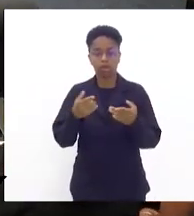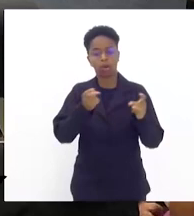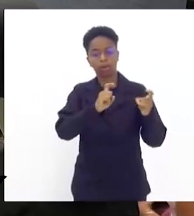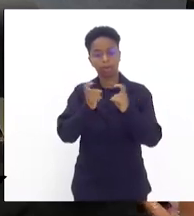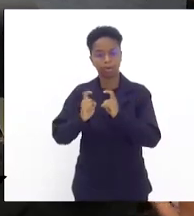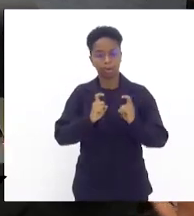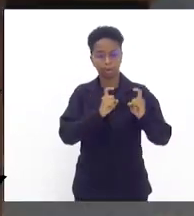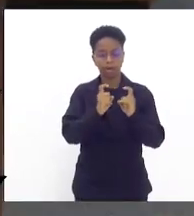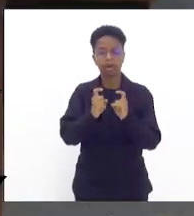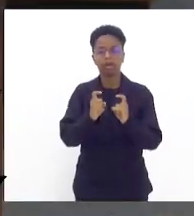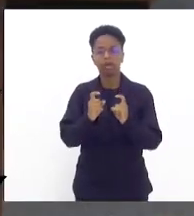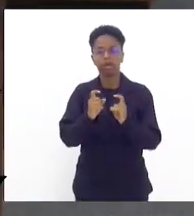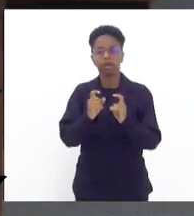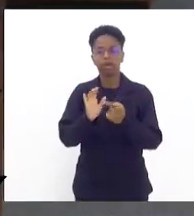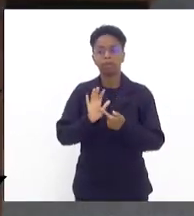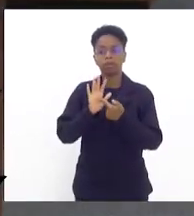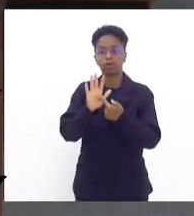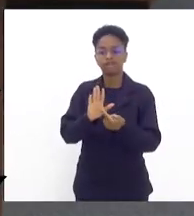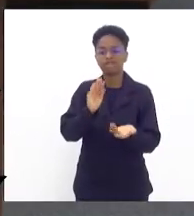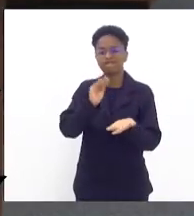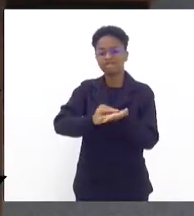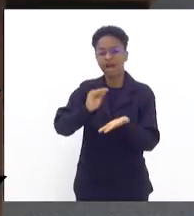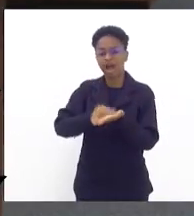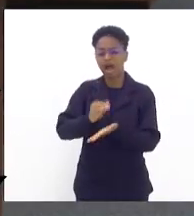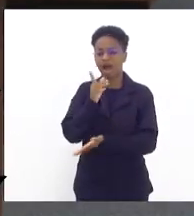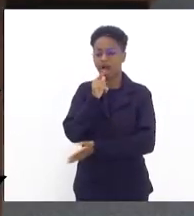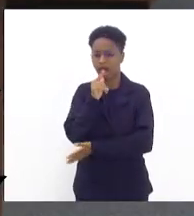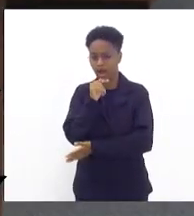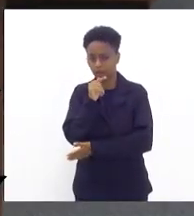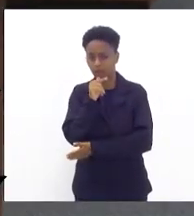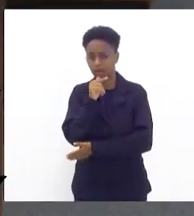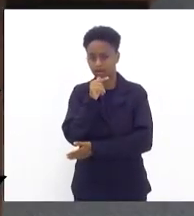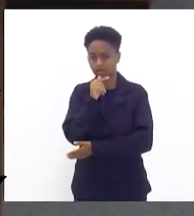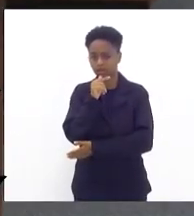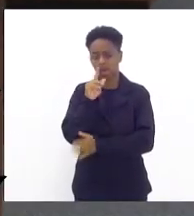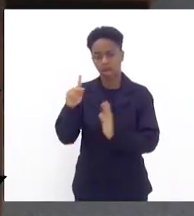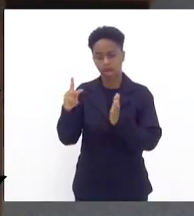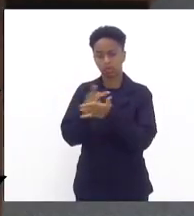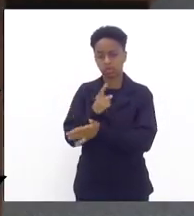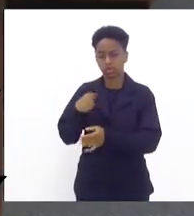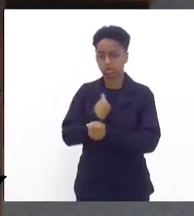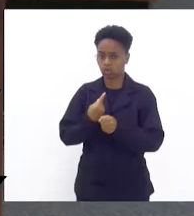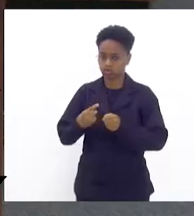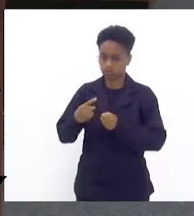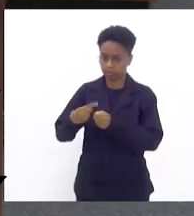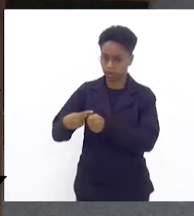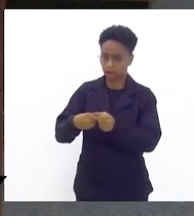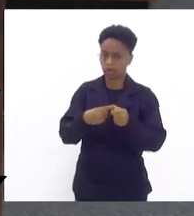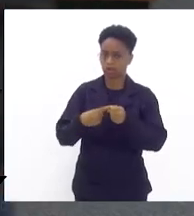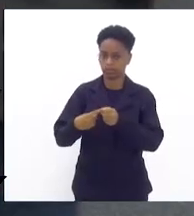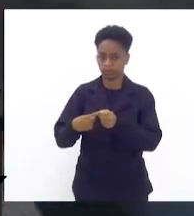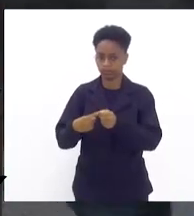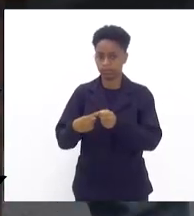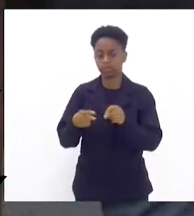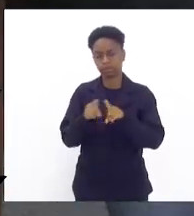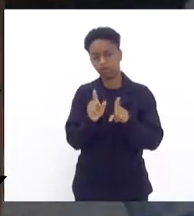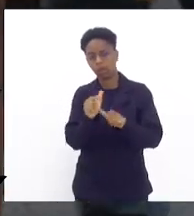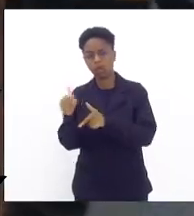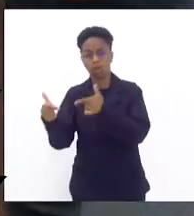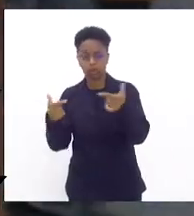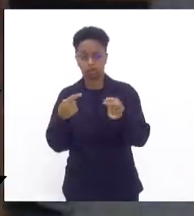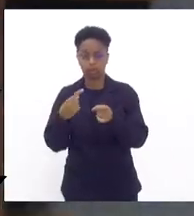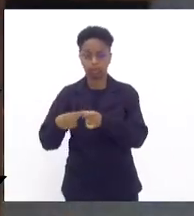pública a grande falta d'água, de água que tem no nosso bairro e em outros bairros